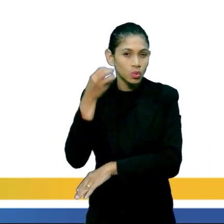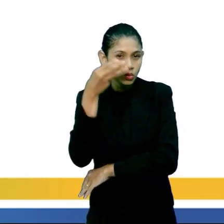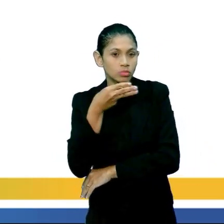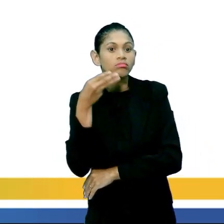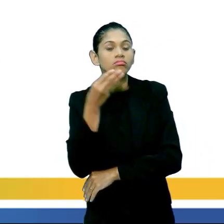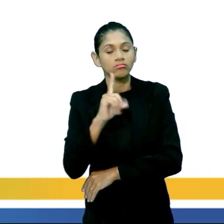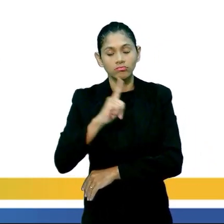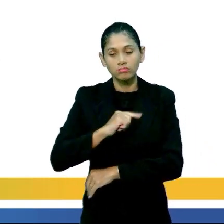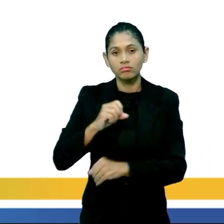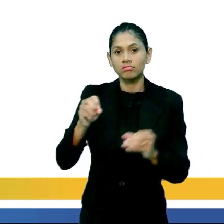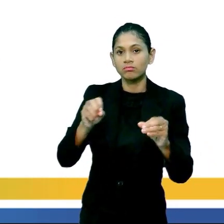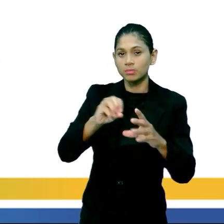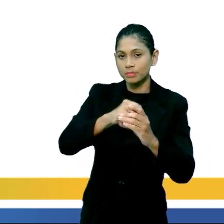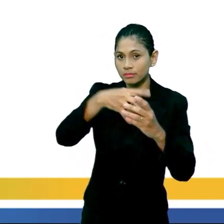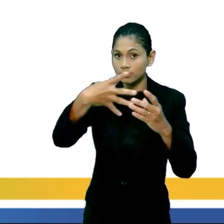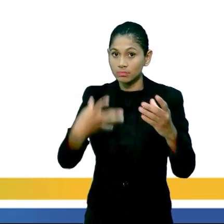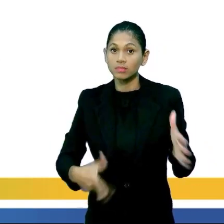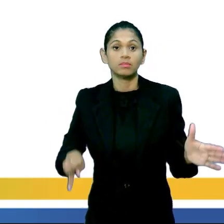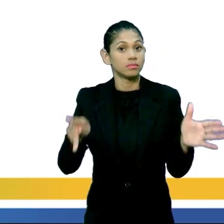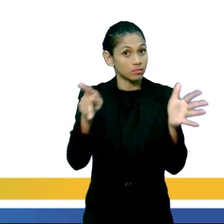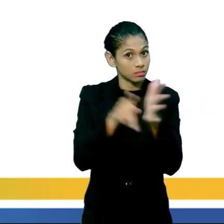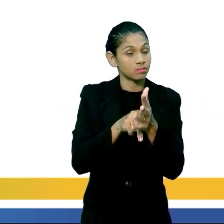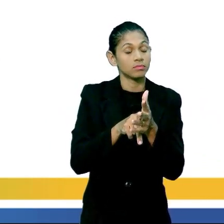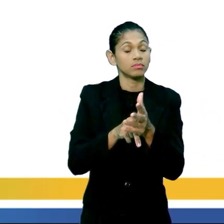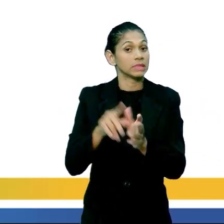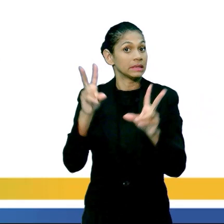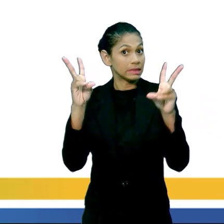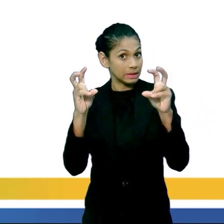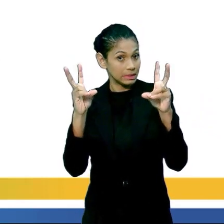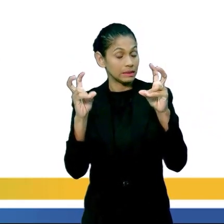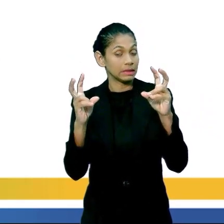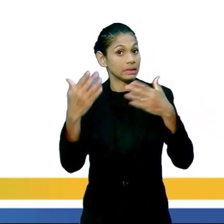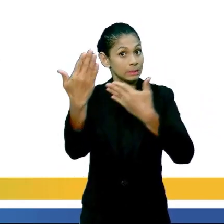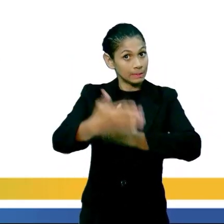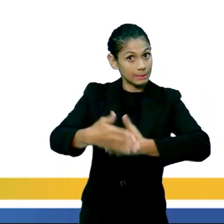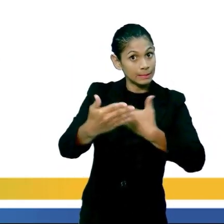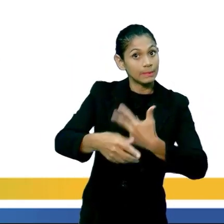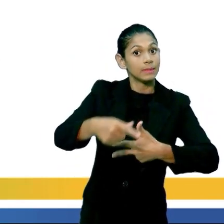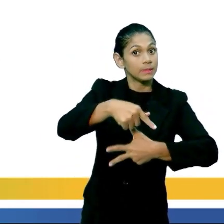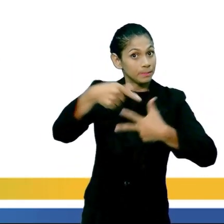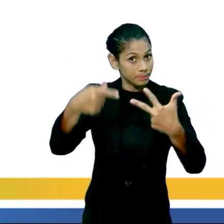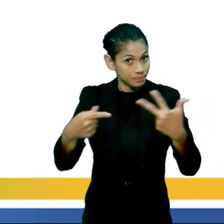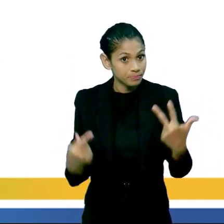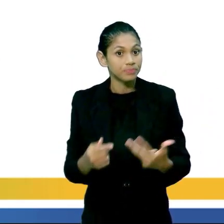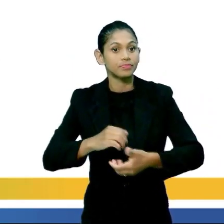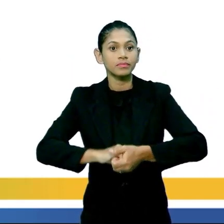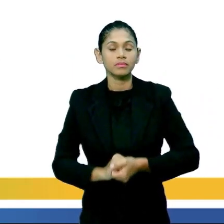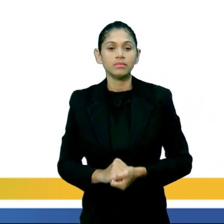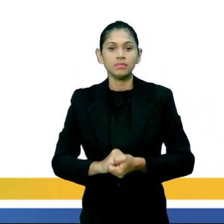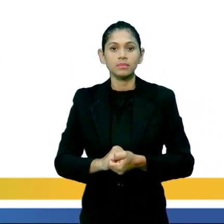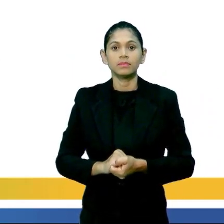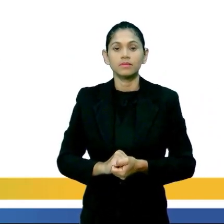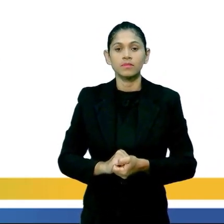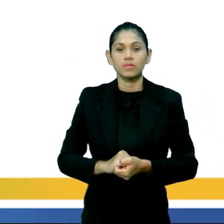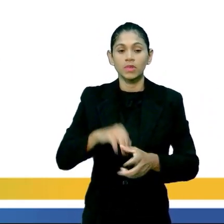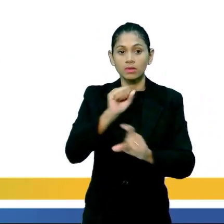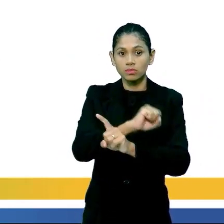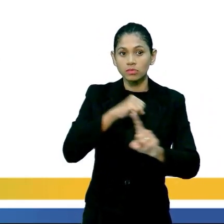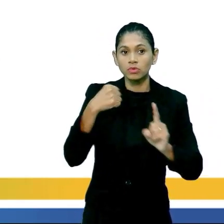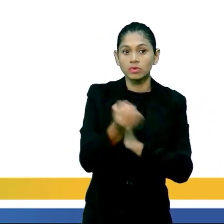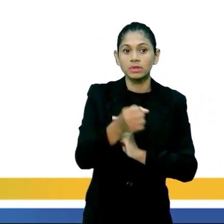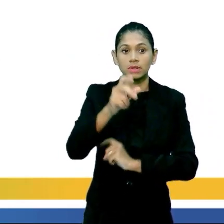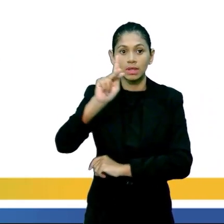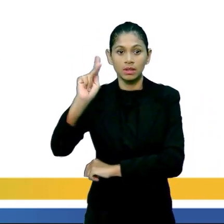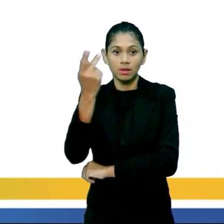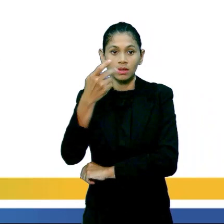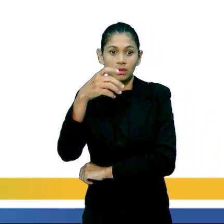próprias e também já foi tema aí de várias questões de Enem, tá? Ela é uma sociedade hierarquizada, ou seja, dividida em estamentos,